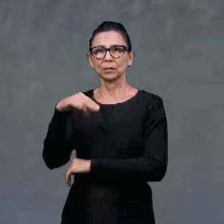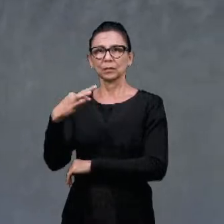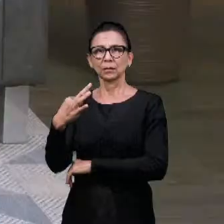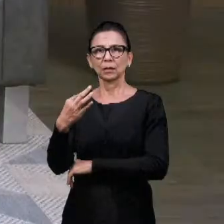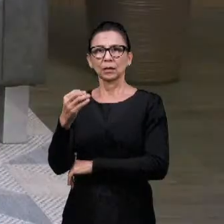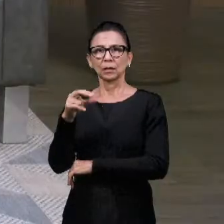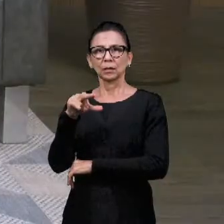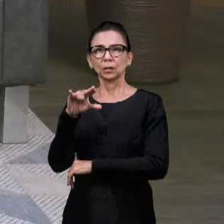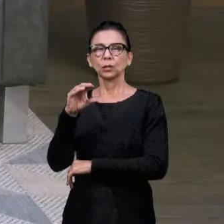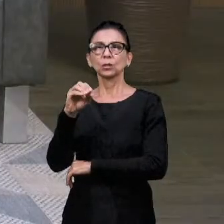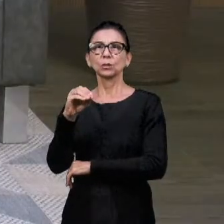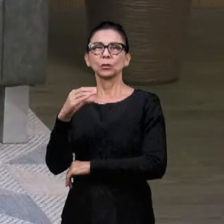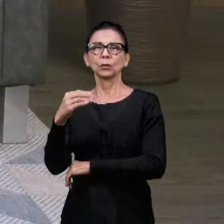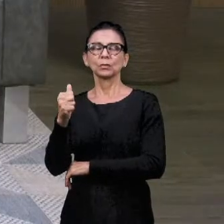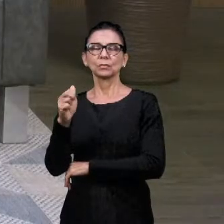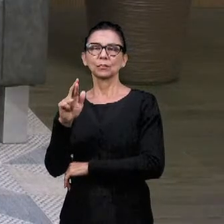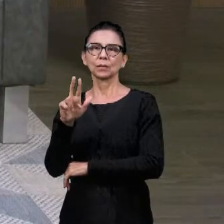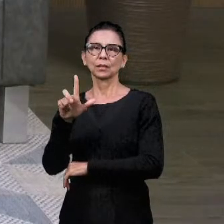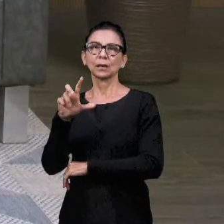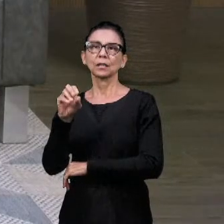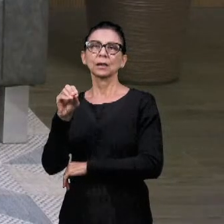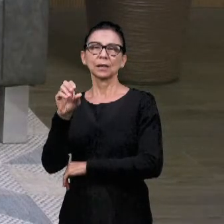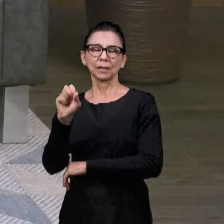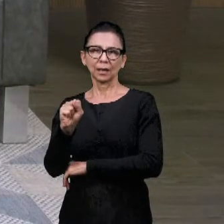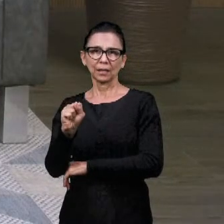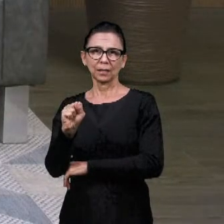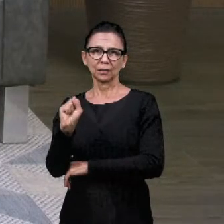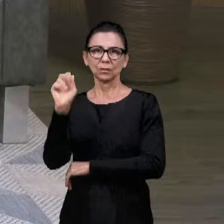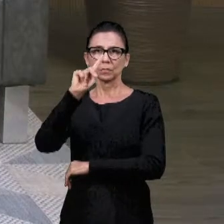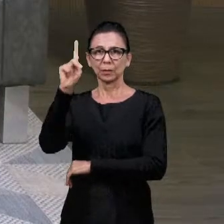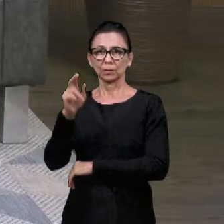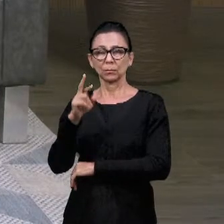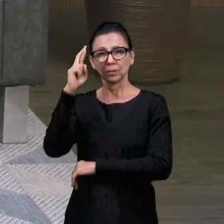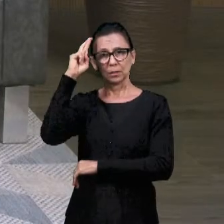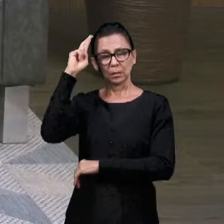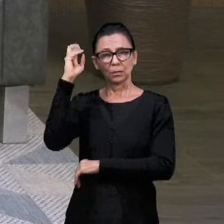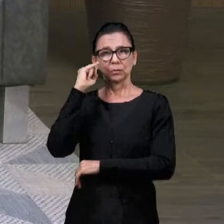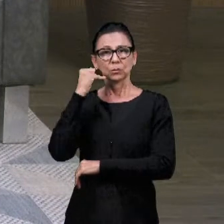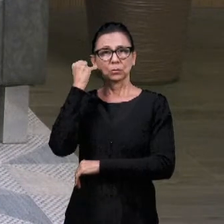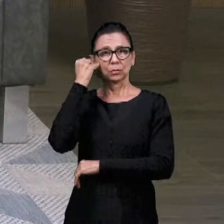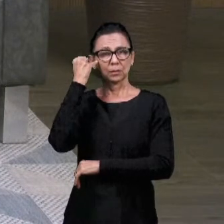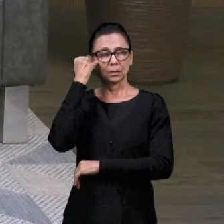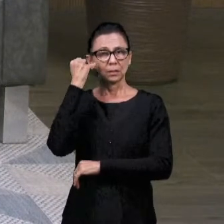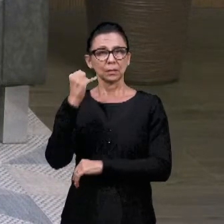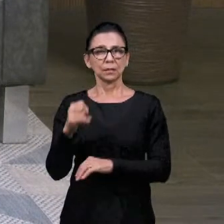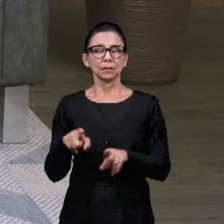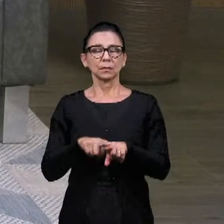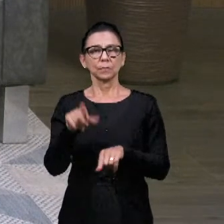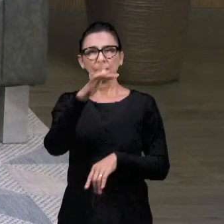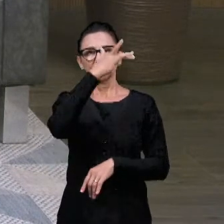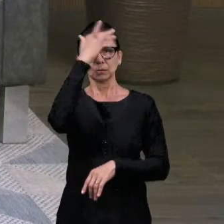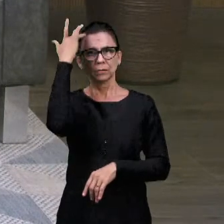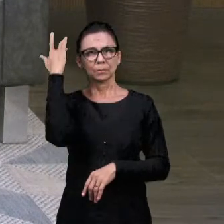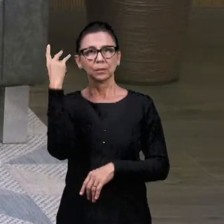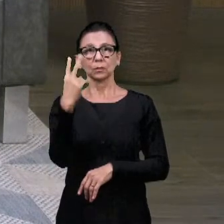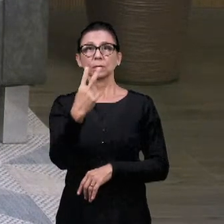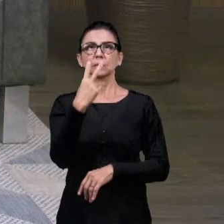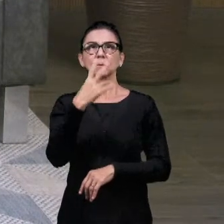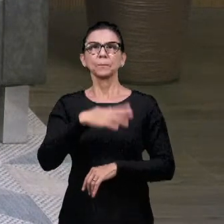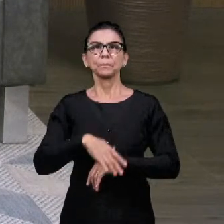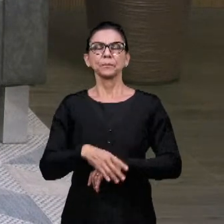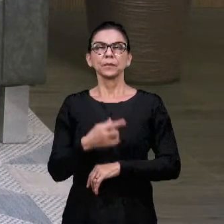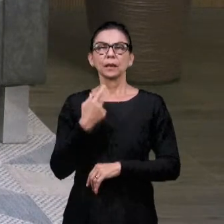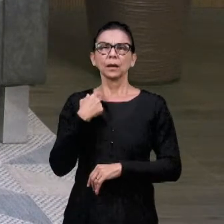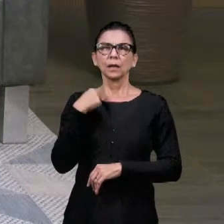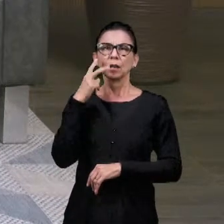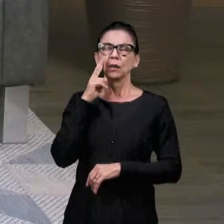Senhor, seja bem-vindo. Paz do Senhor, pastor Josias, paz do Senhor aos irmãos que acompanham. Muito bem, eu olhei para cima aqui para dar